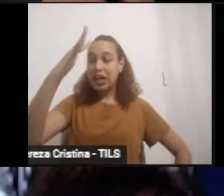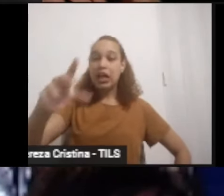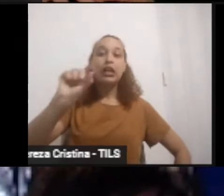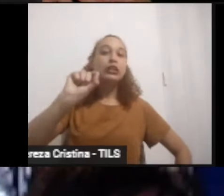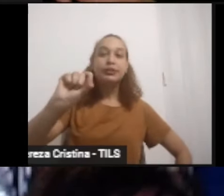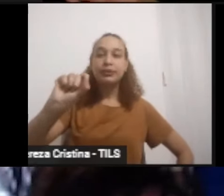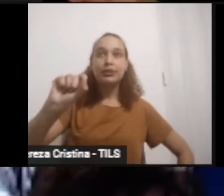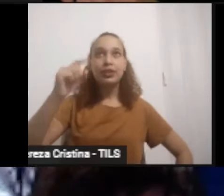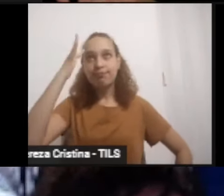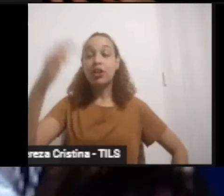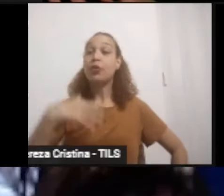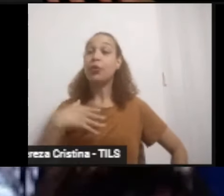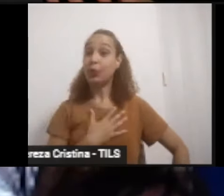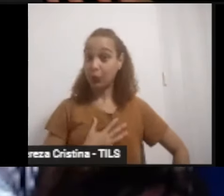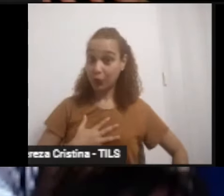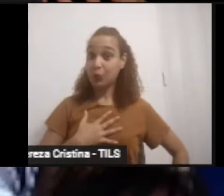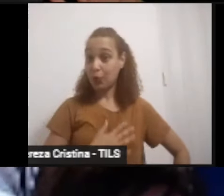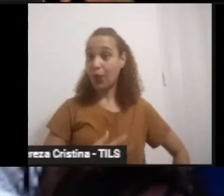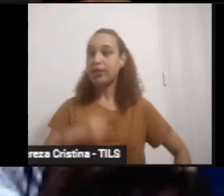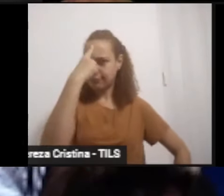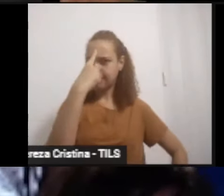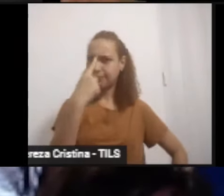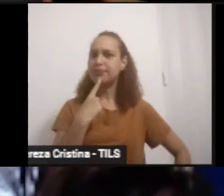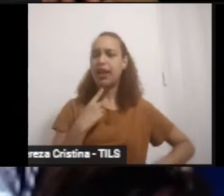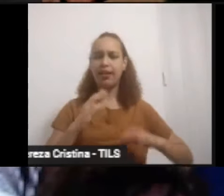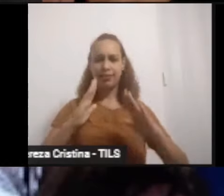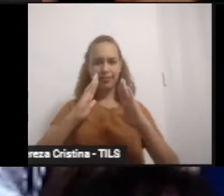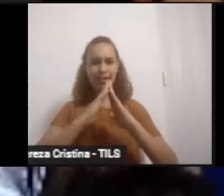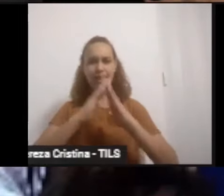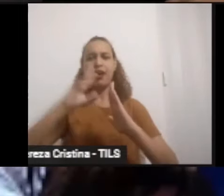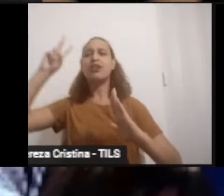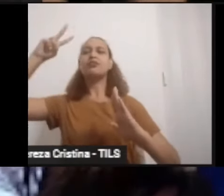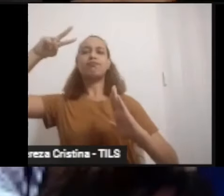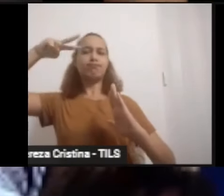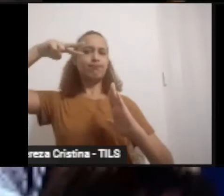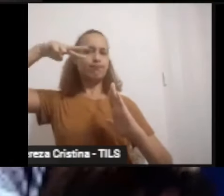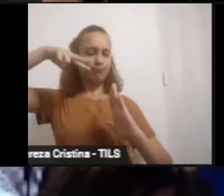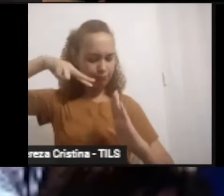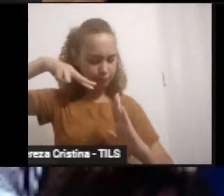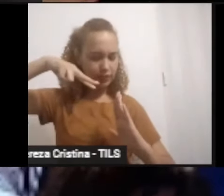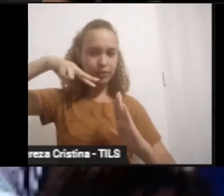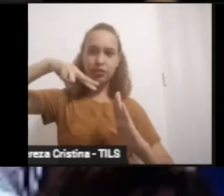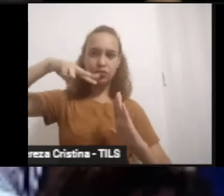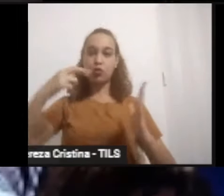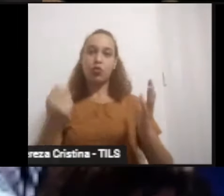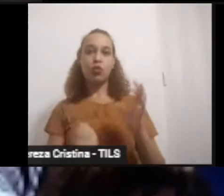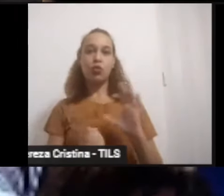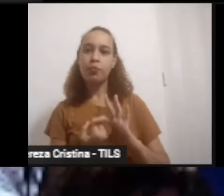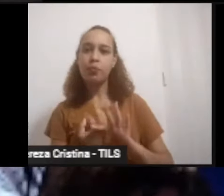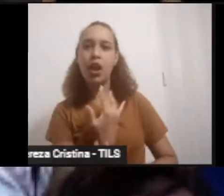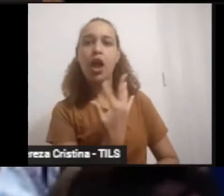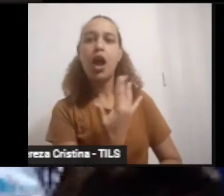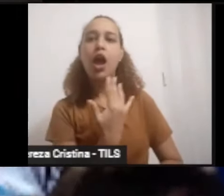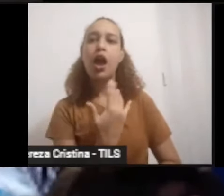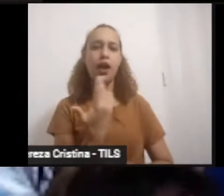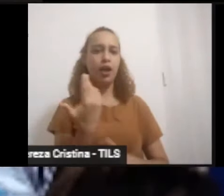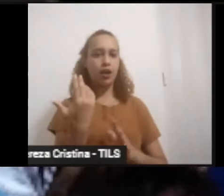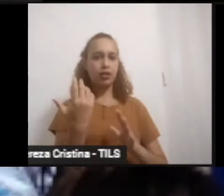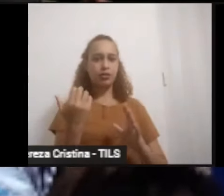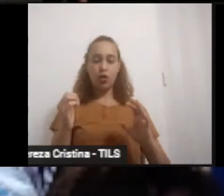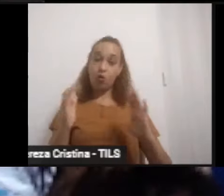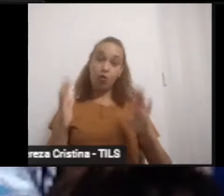Eu gosto muito dessas imagens assim da casa vista de cima, uma planta, como se fosse o mapa da casa, os